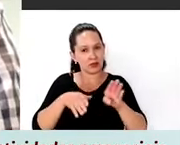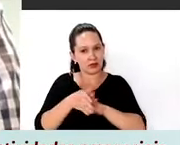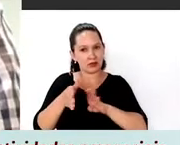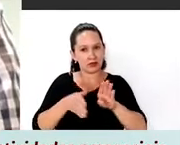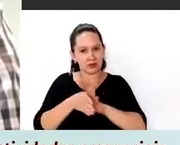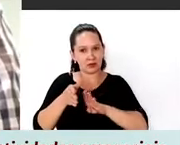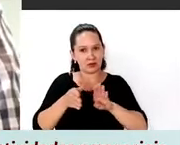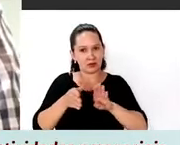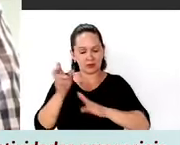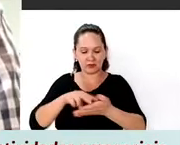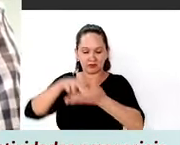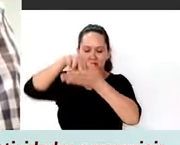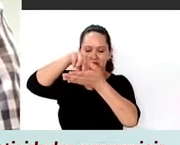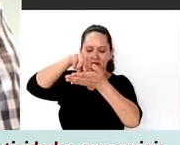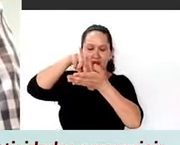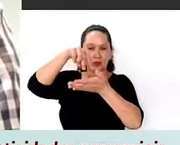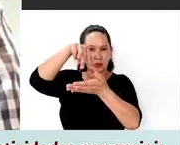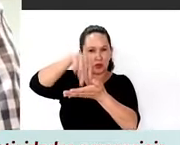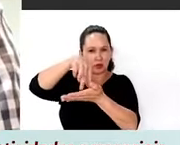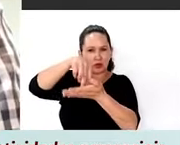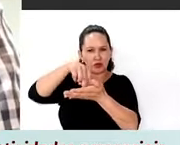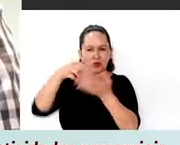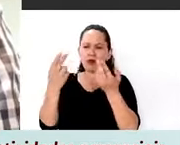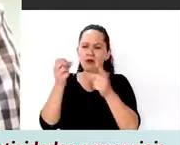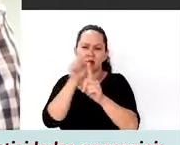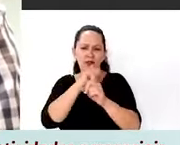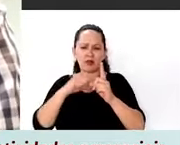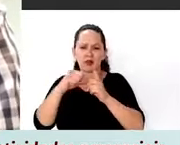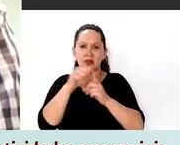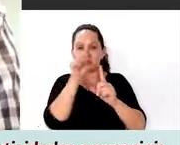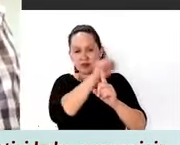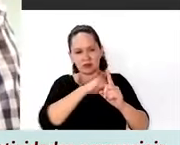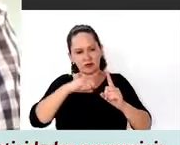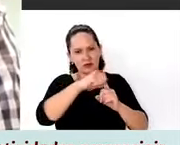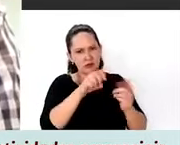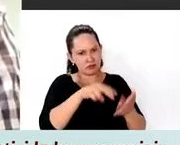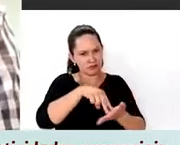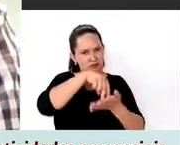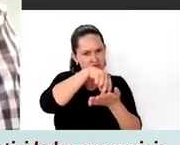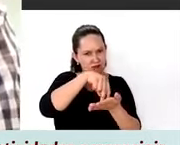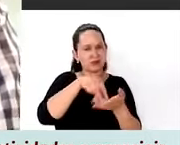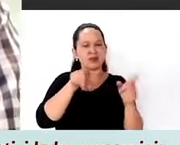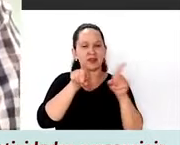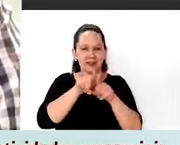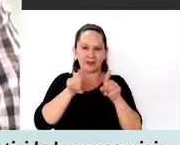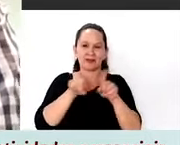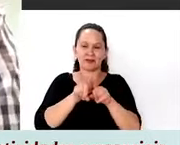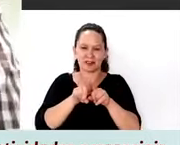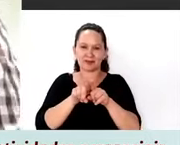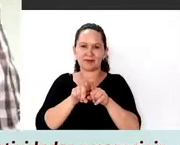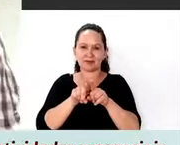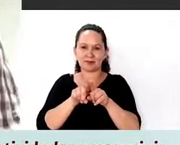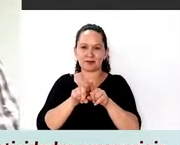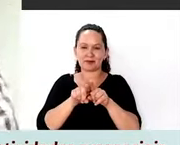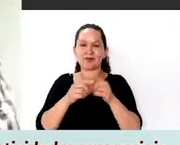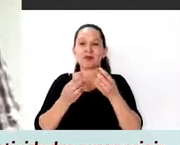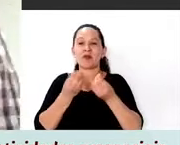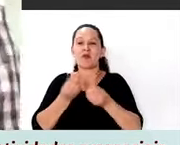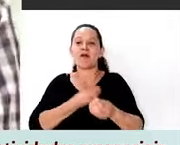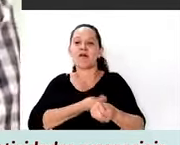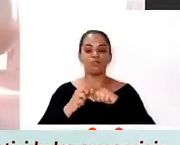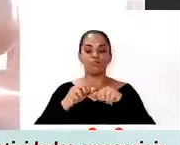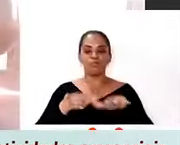se posicionam como sociedade, e a sociedade como tal, ele está se posicionando, entendendo-se que a vida é a coisa